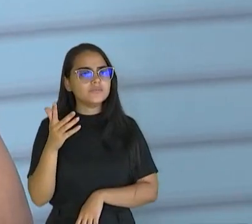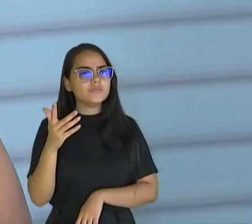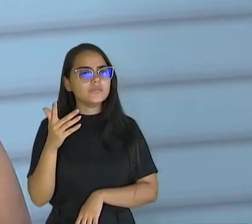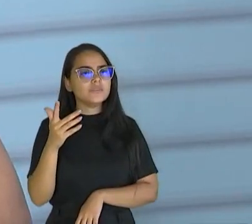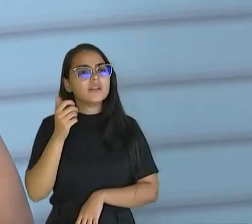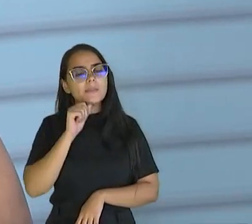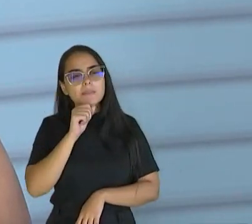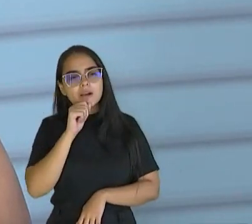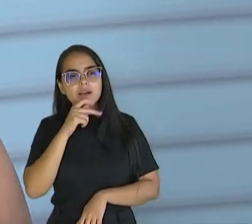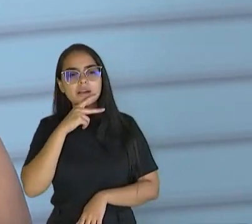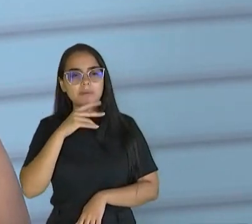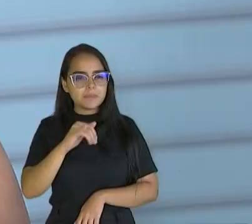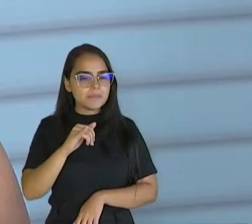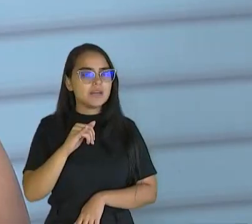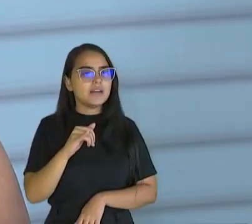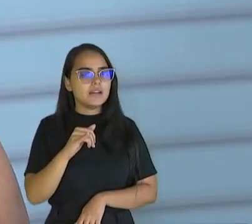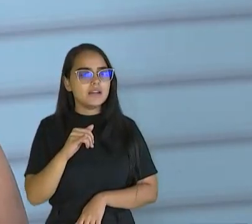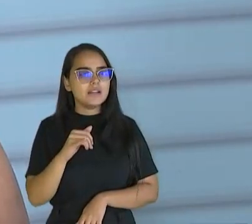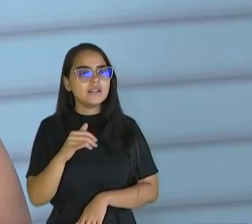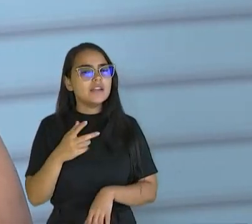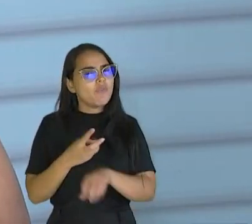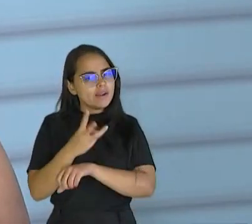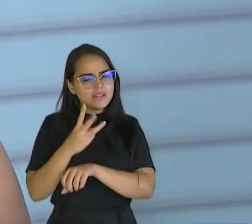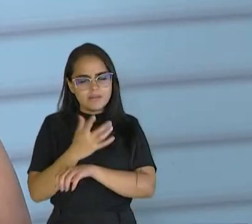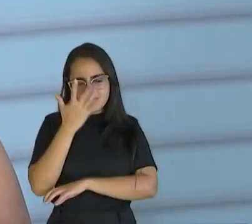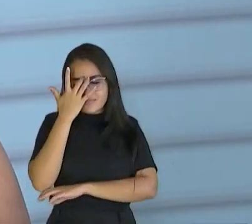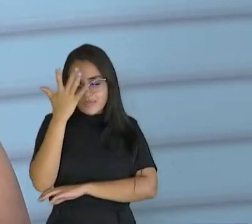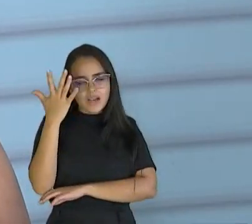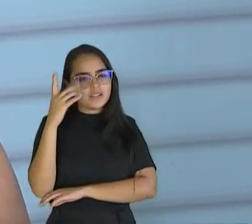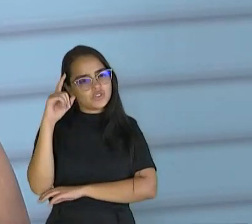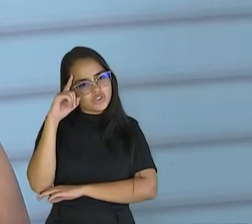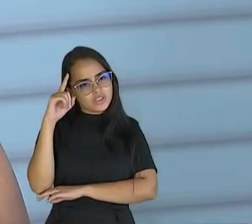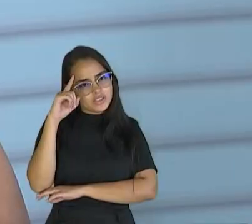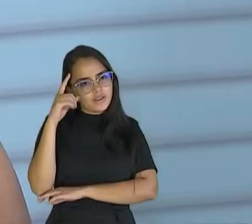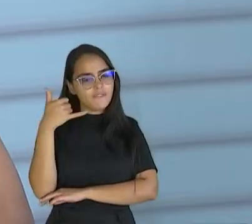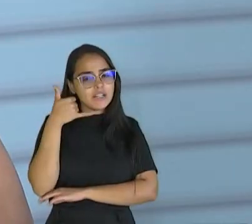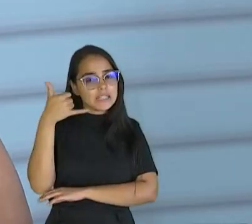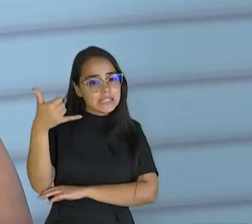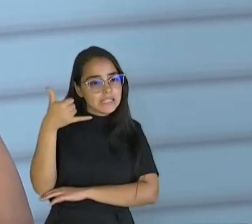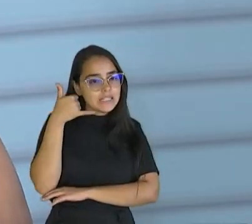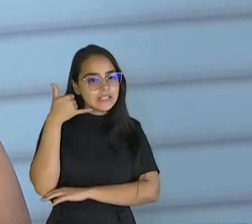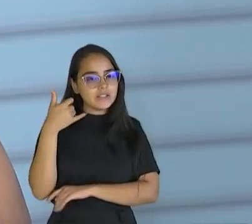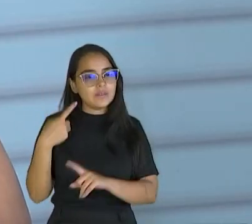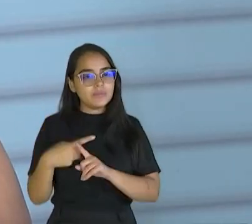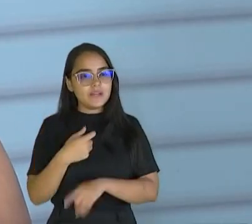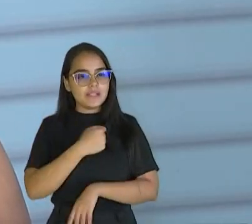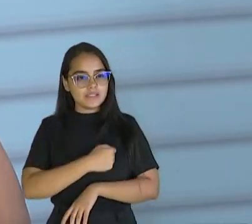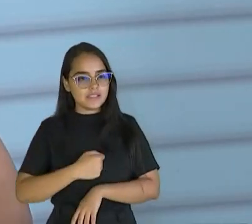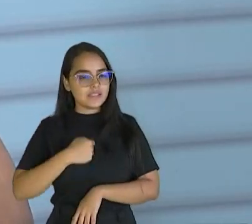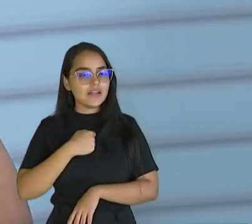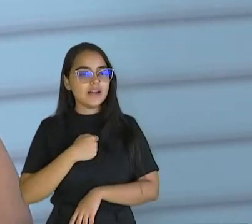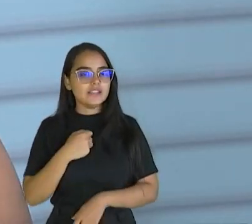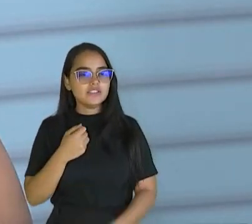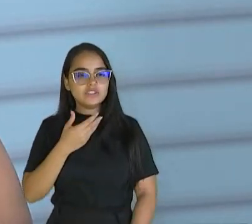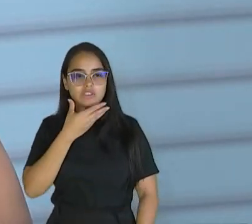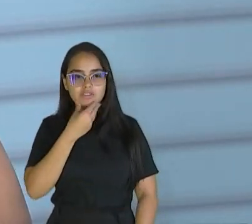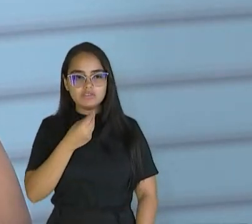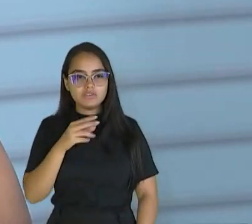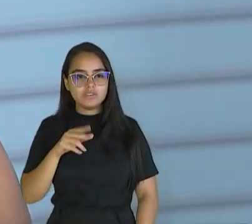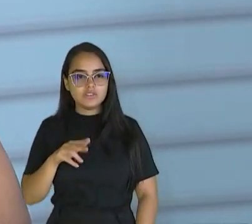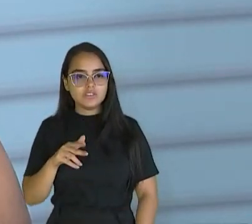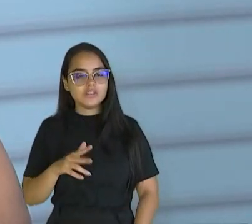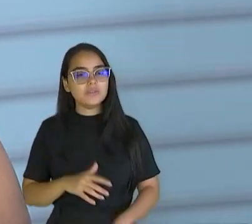Hoje com o zap tá tudo mais fácil. Diariamente eu falo com eles, ligo, né? Porque, enfim, a saudade do irmão também